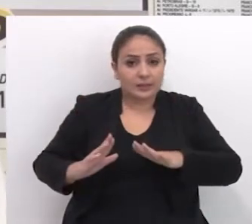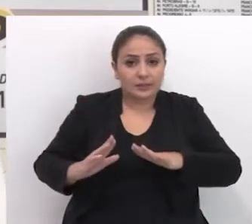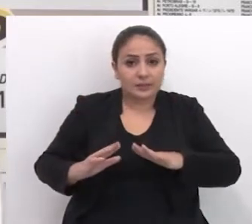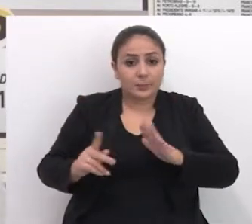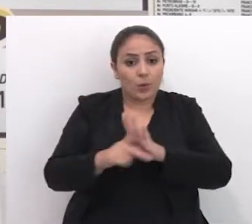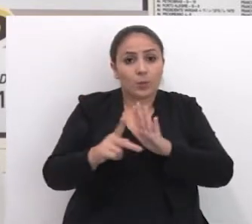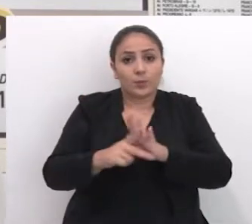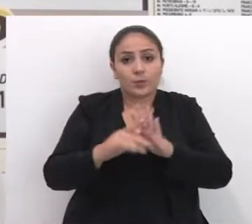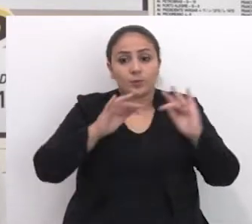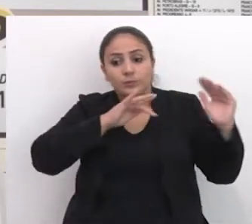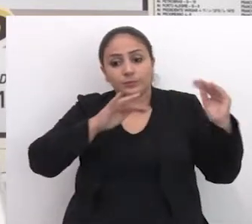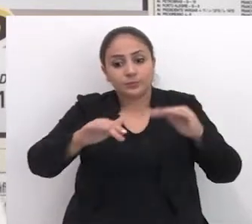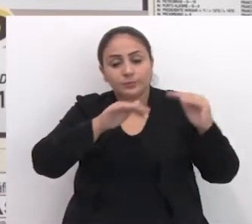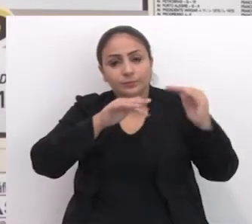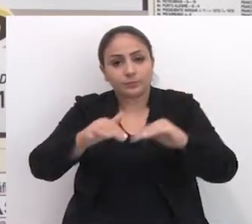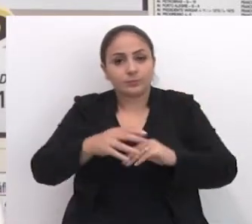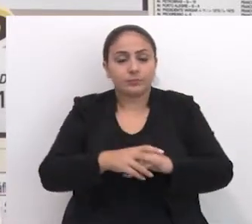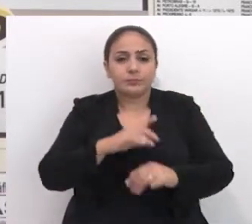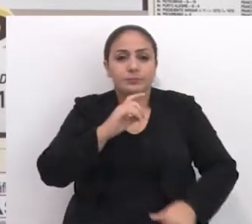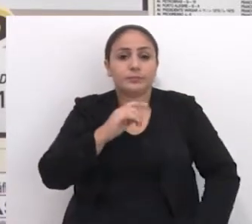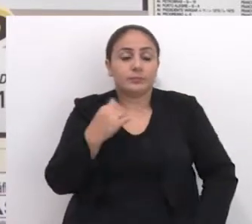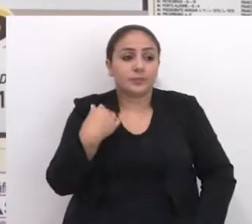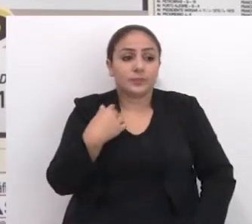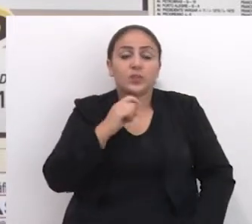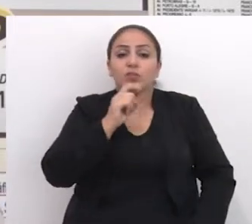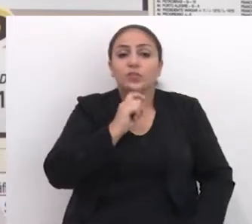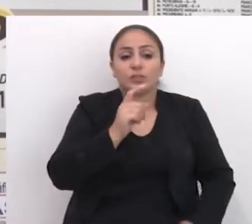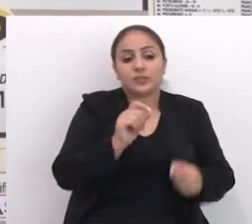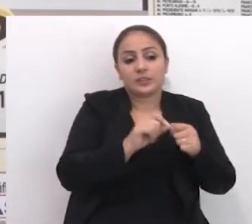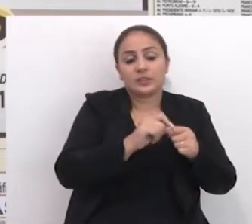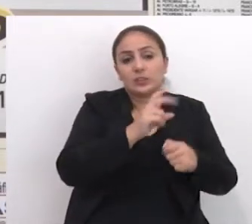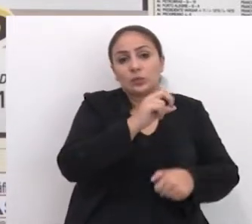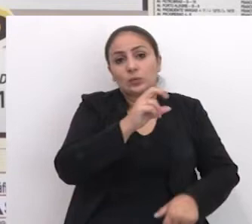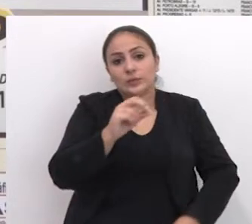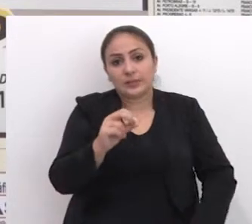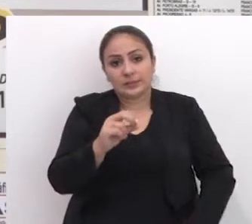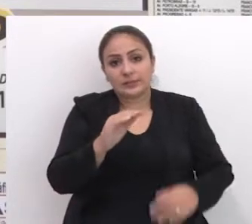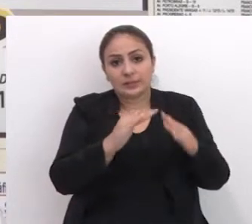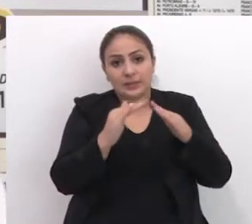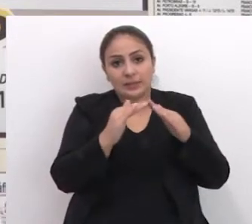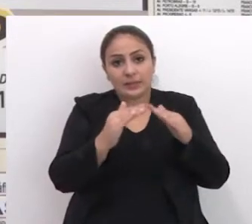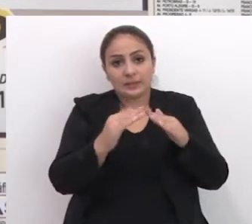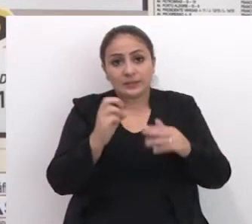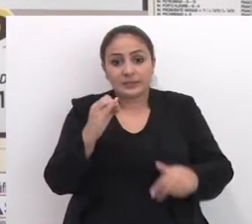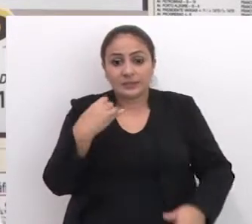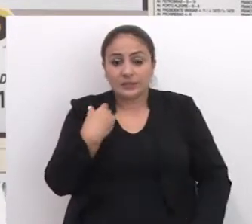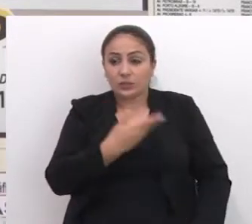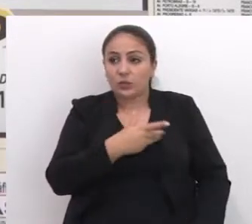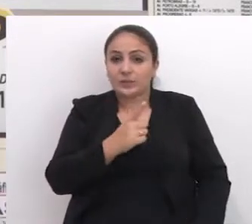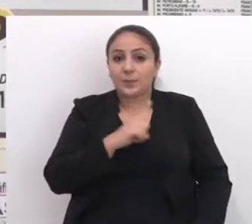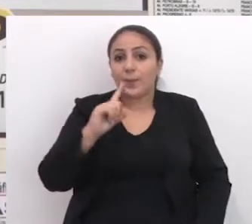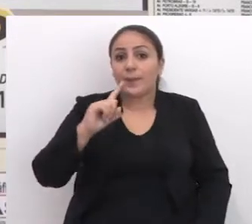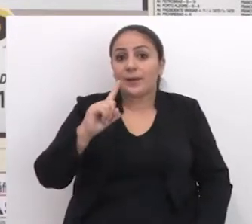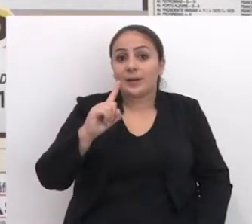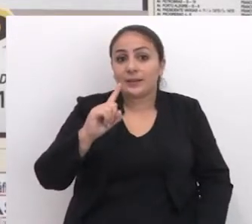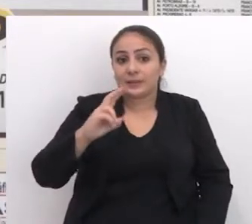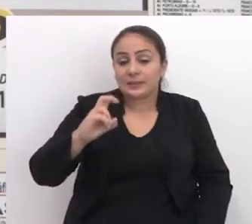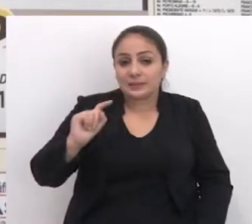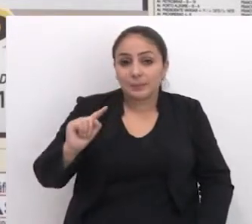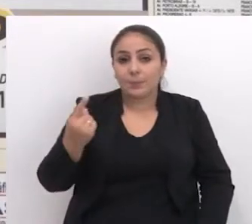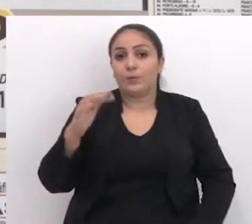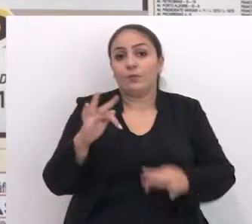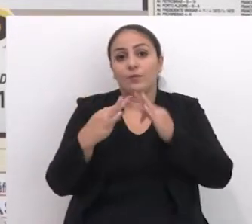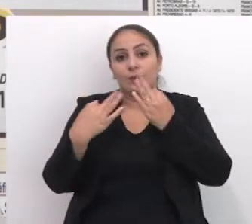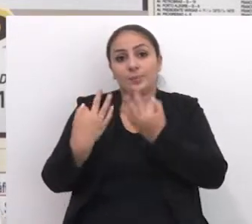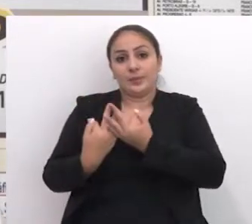habitacional. Temos... O que adianta nós fazer 200 casas se nós temos um déficit de 15 mil famílias inscritas